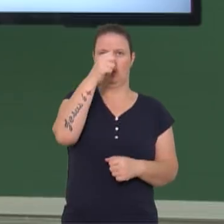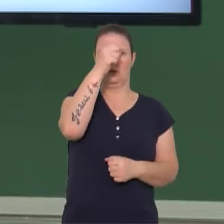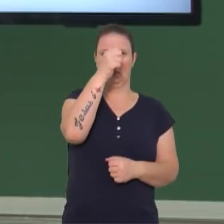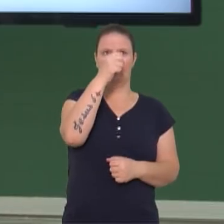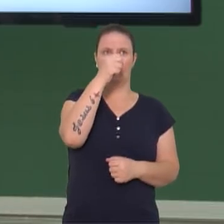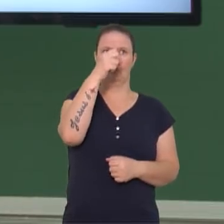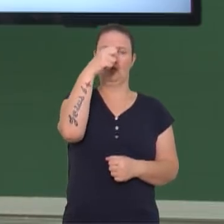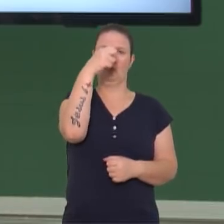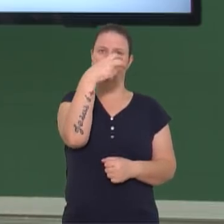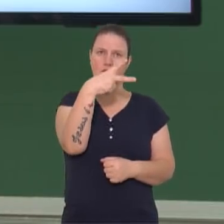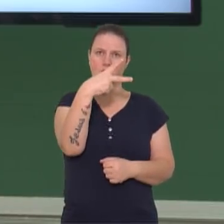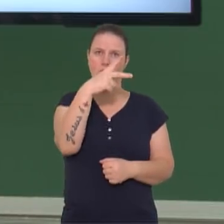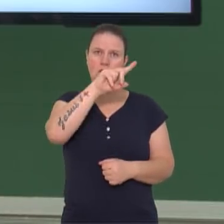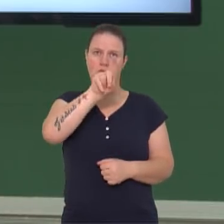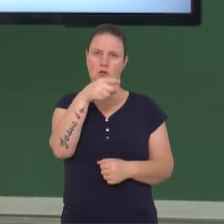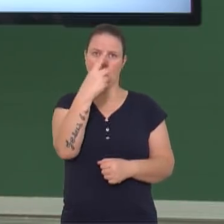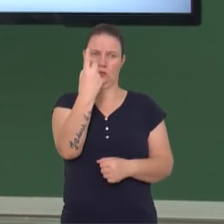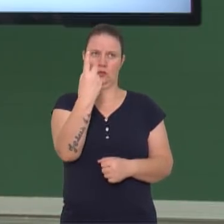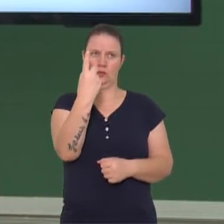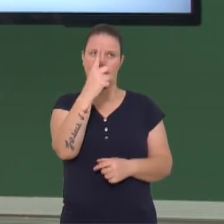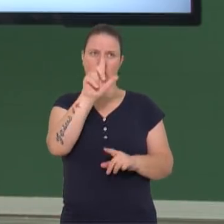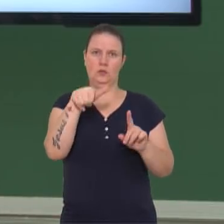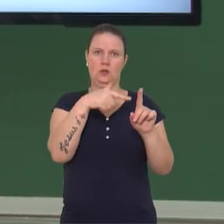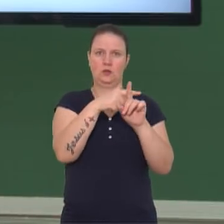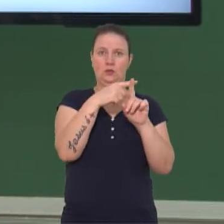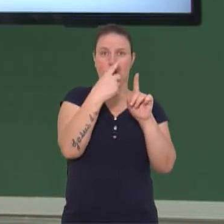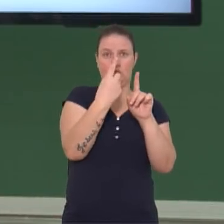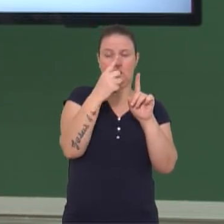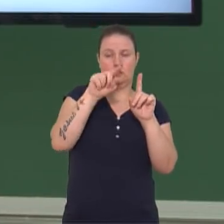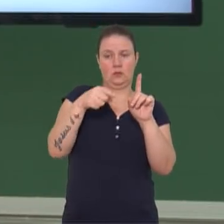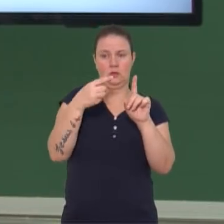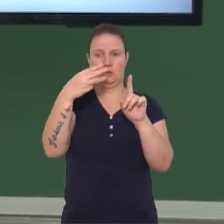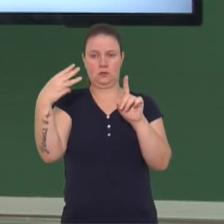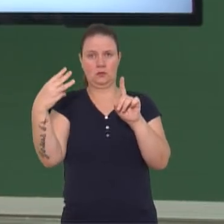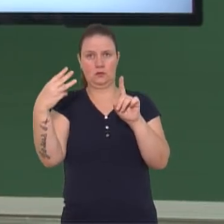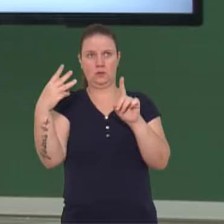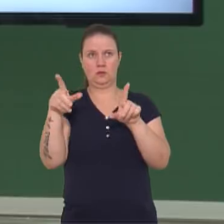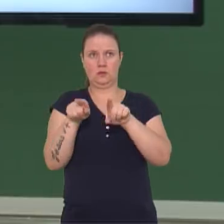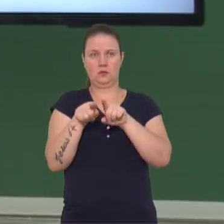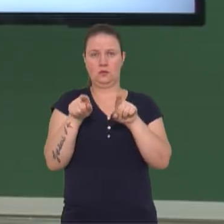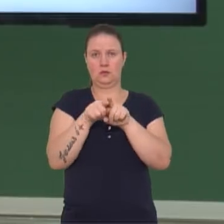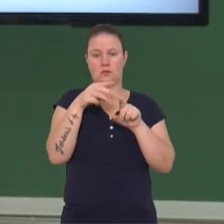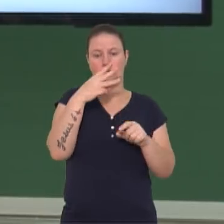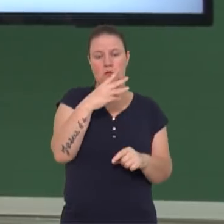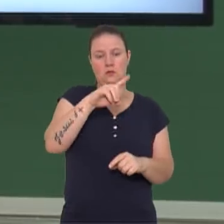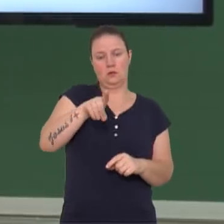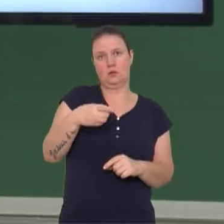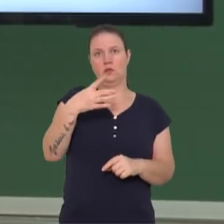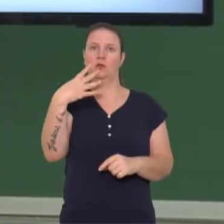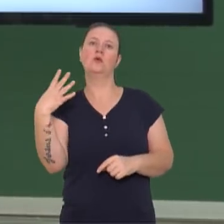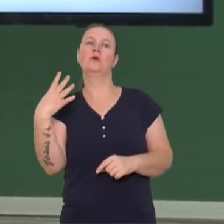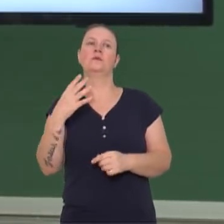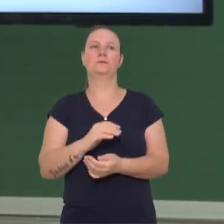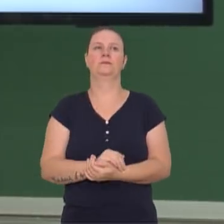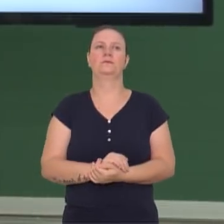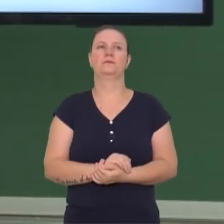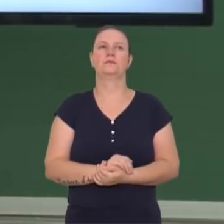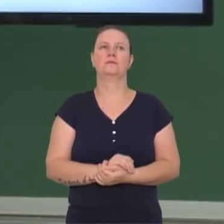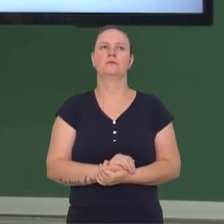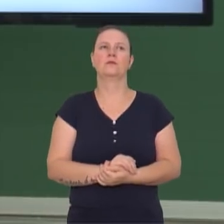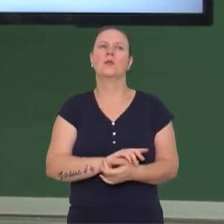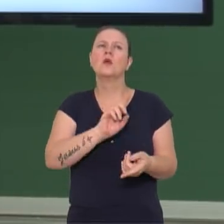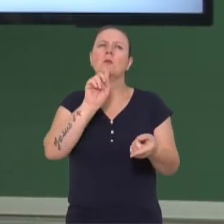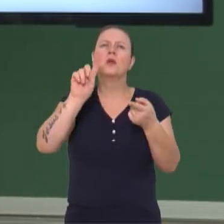essas duas, 2,1 mais 1,3 vai dar 3,4. Para